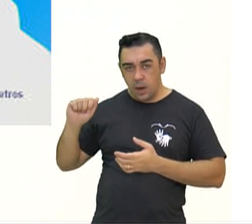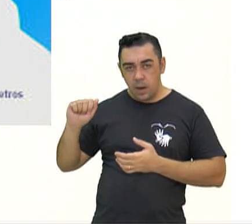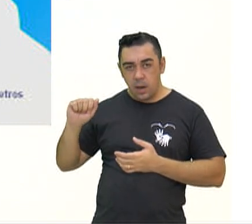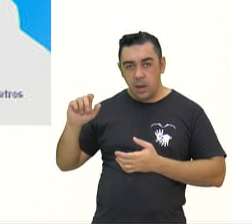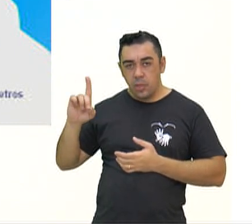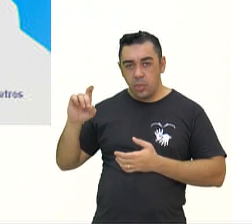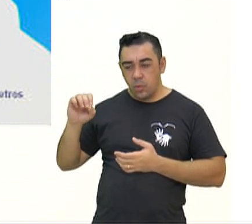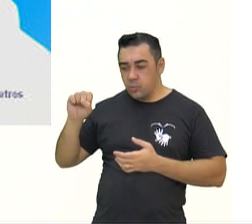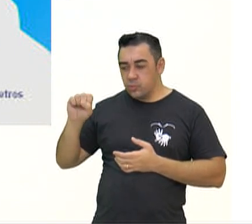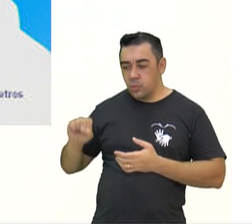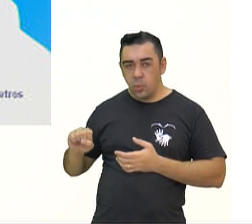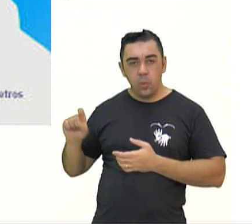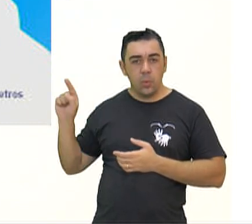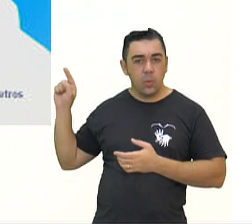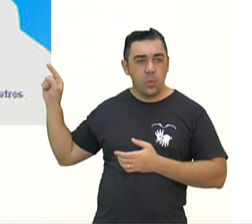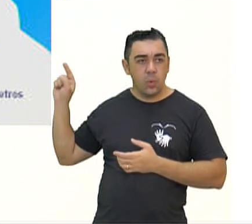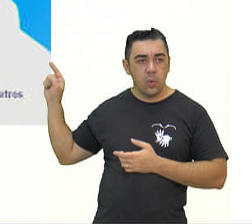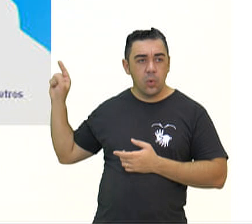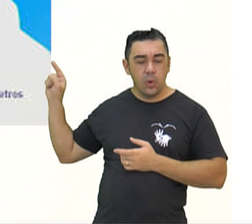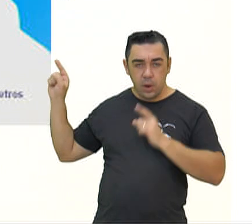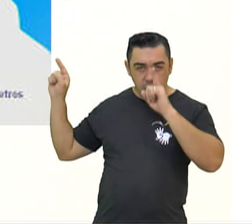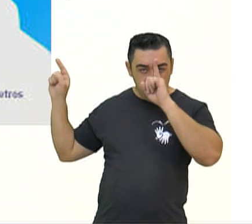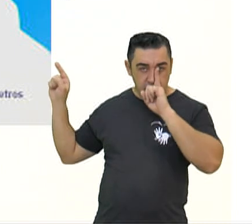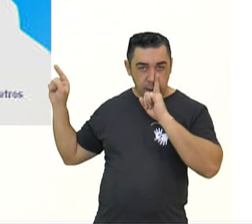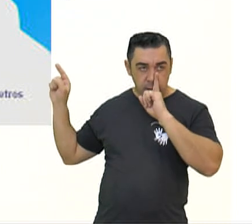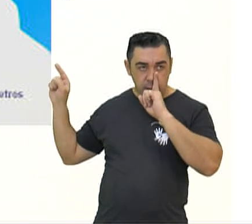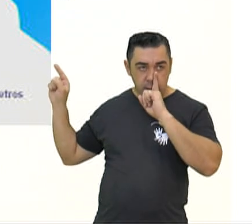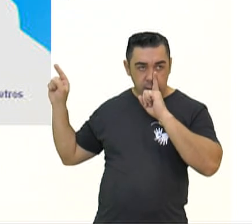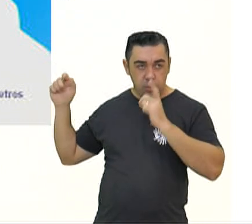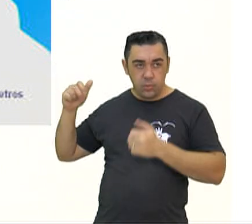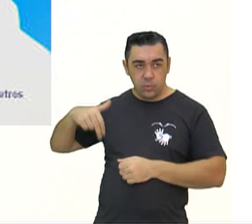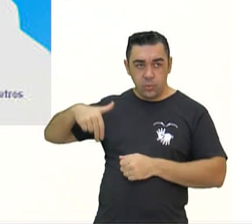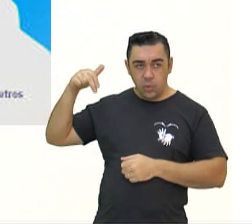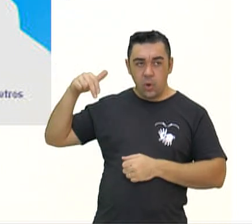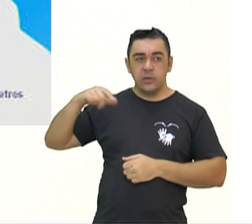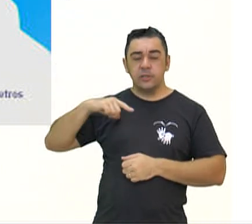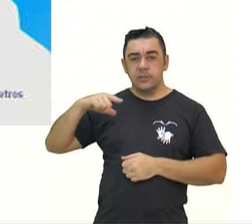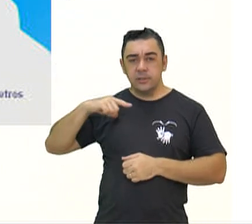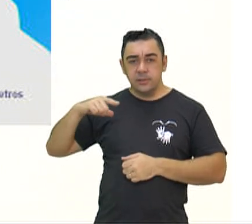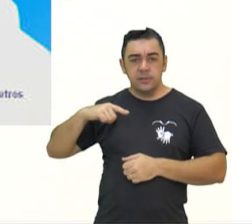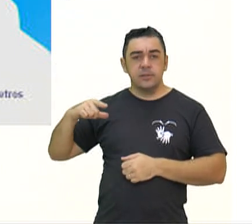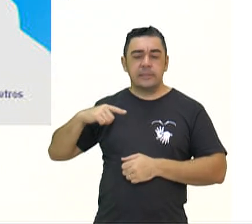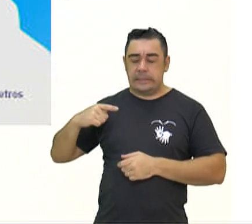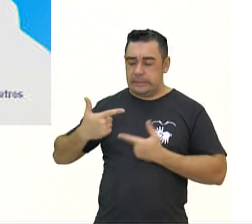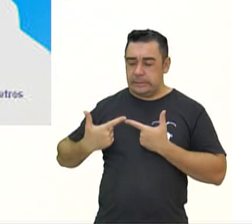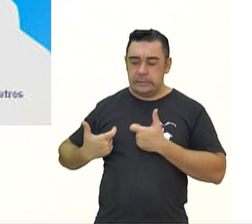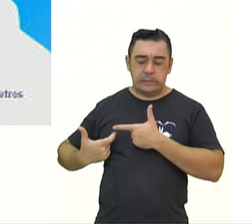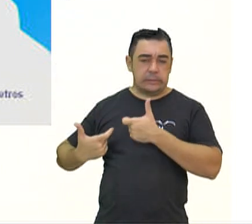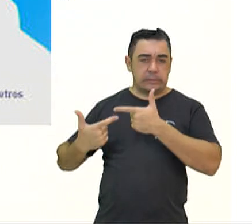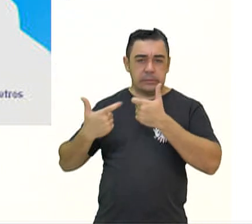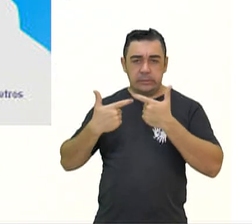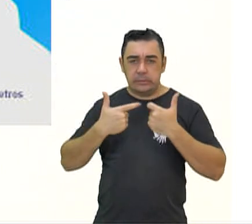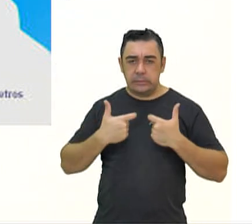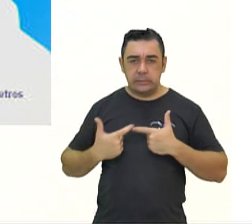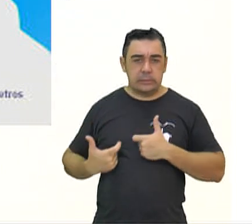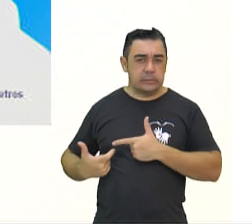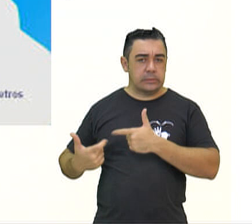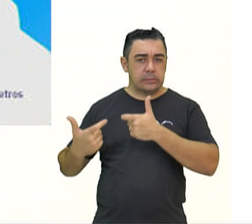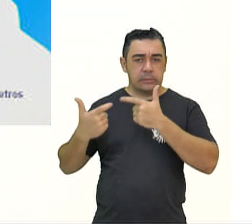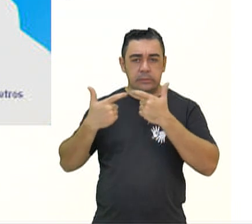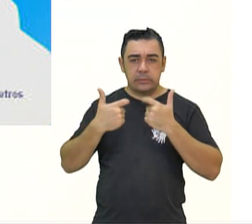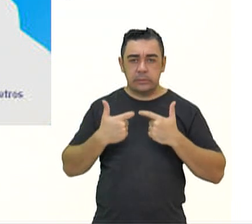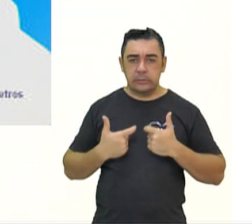conflito na região. Ossétia do Norte, Chechênia, assim por diante. São áreas de